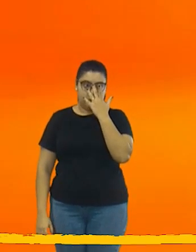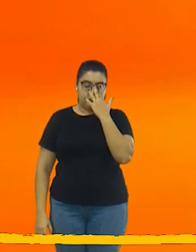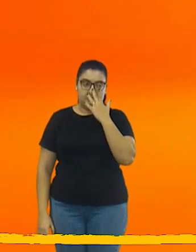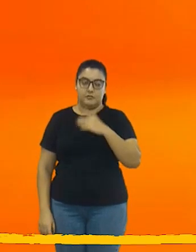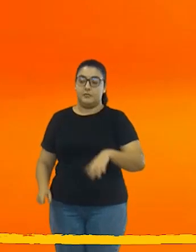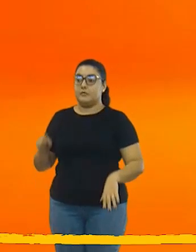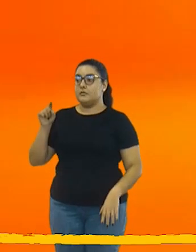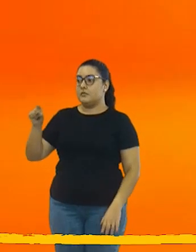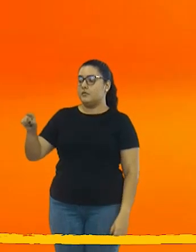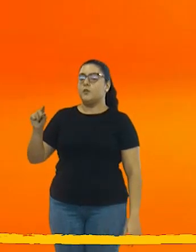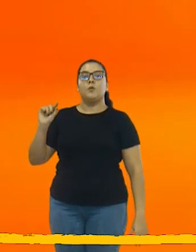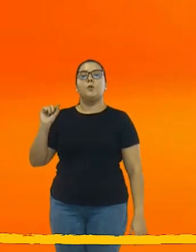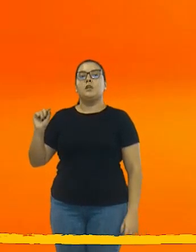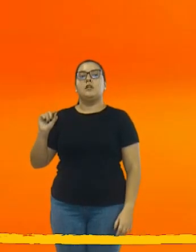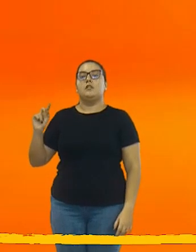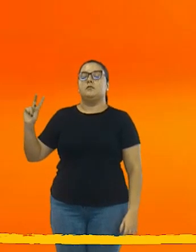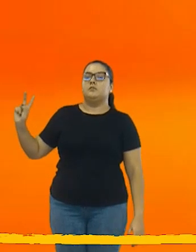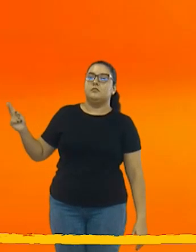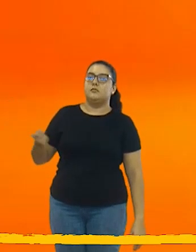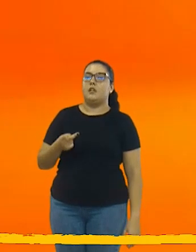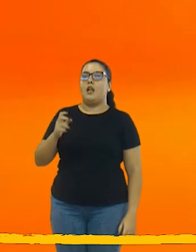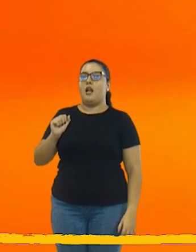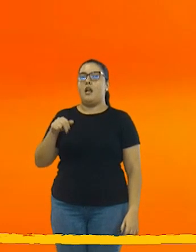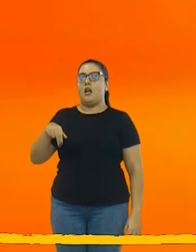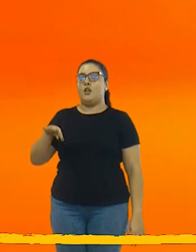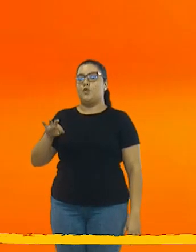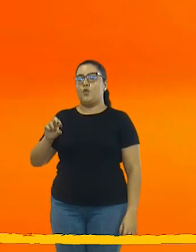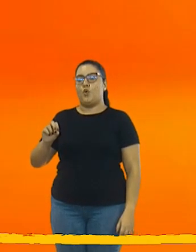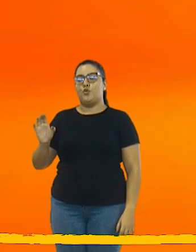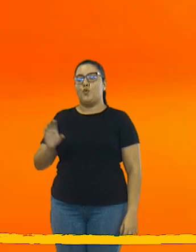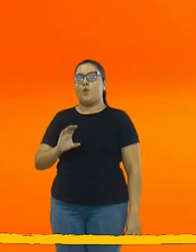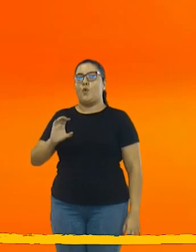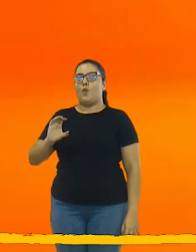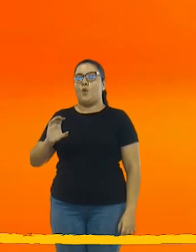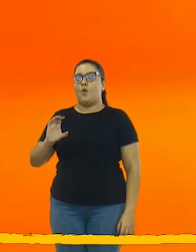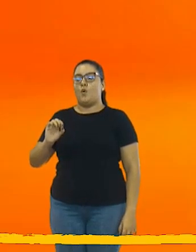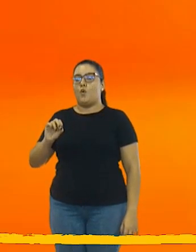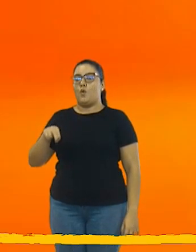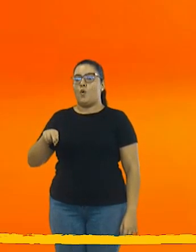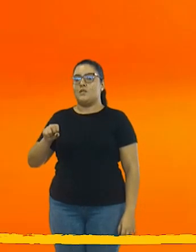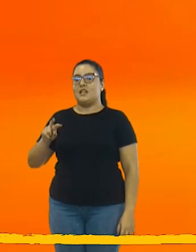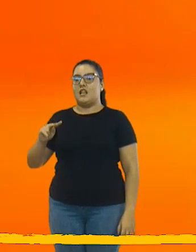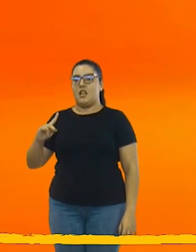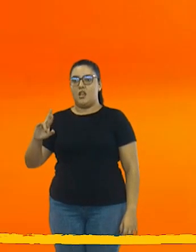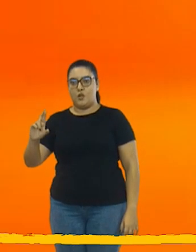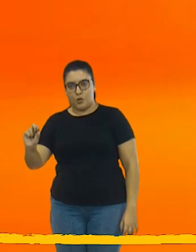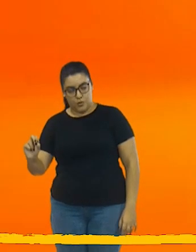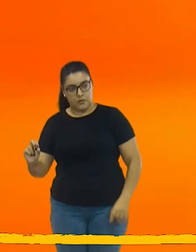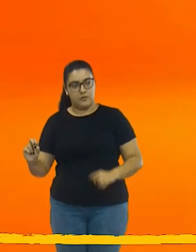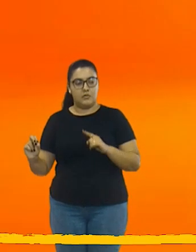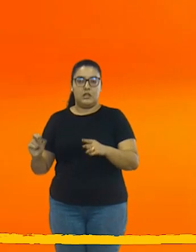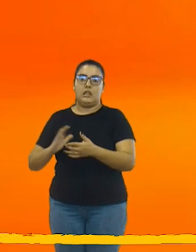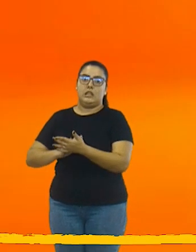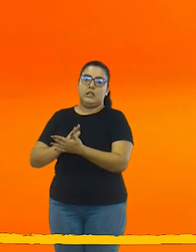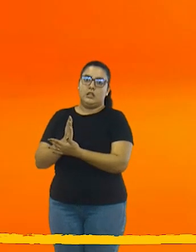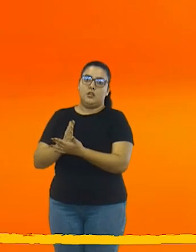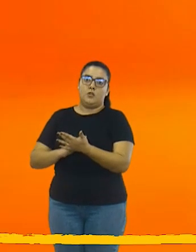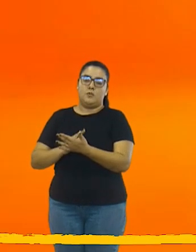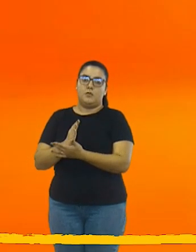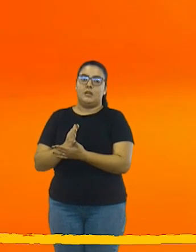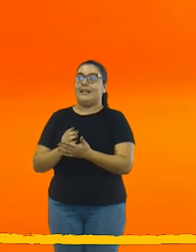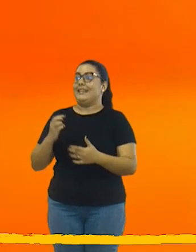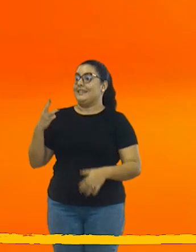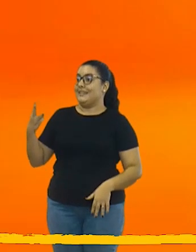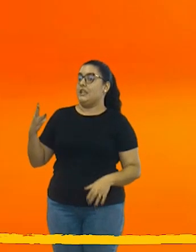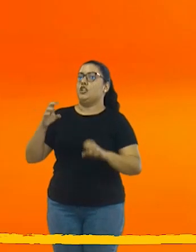alento, esse guia que Antônio Conselheiro representava na comunidade de Canudos, incomodava as três